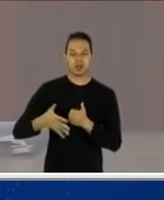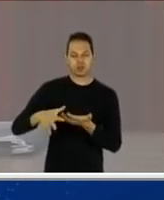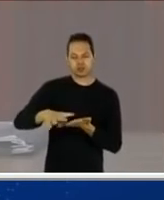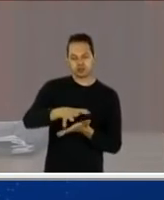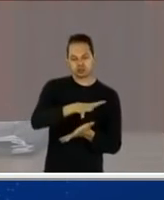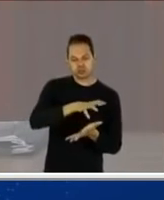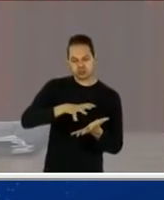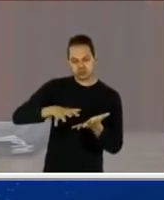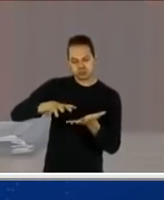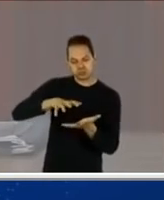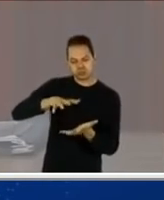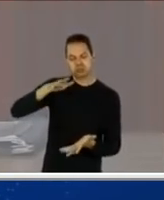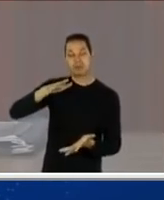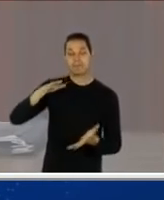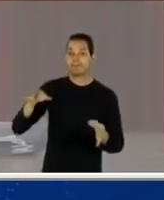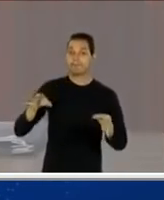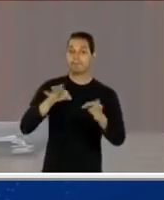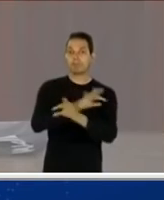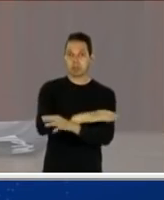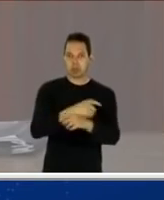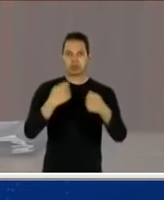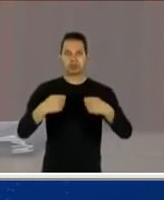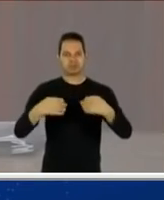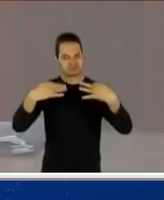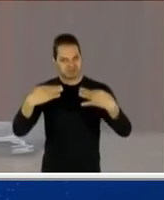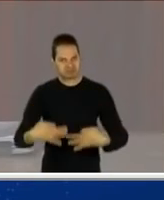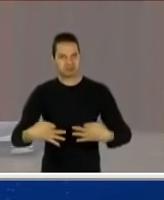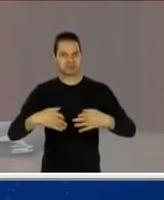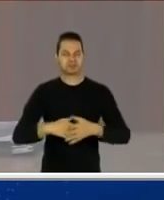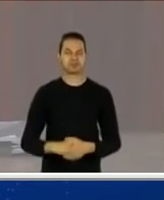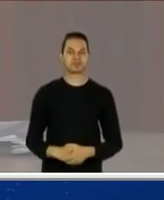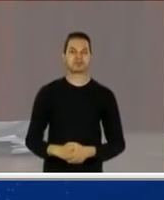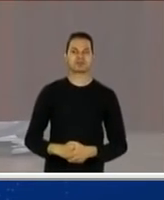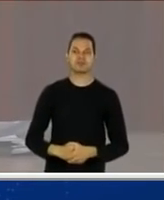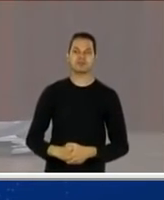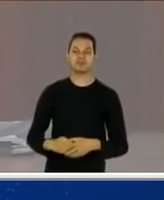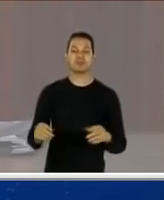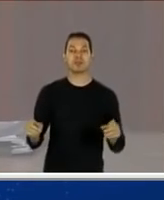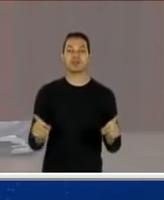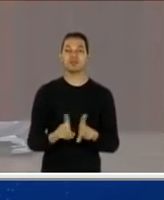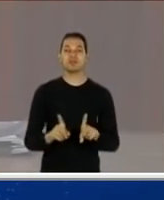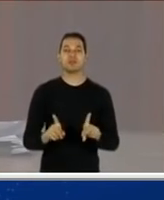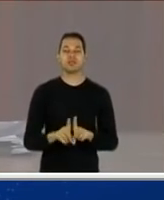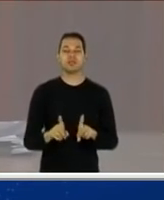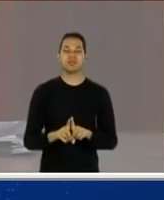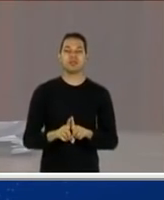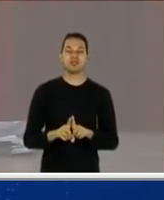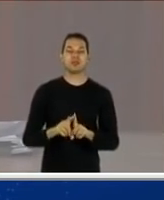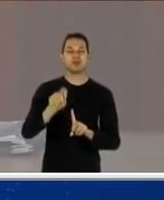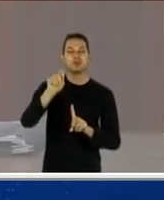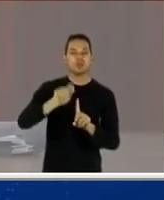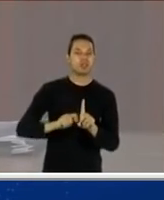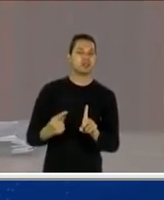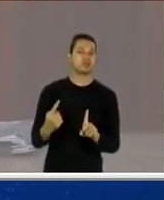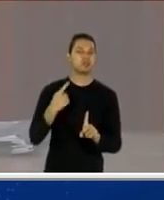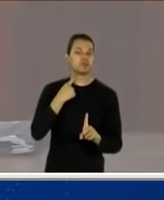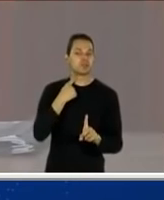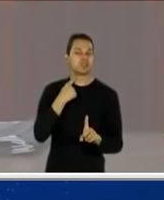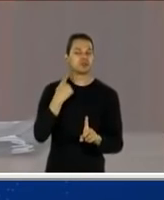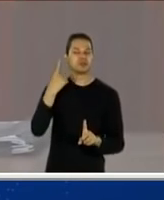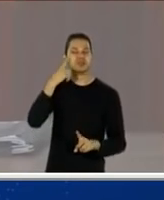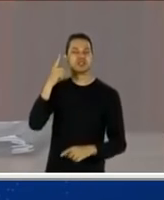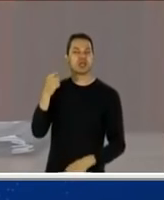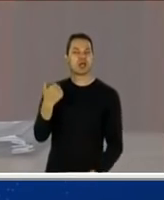questões de aprimoramento de cuidados de salvaguardas durante o processo isso foi apresentado no